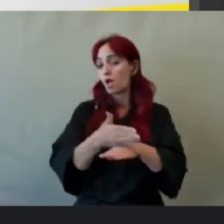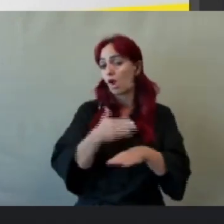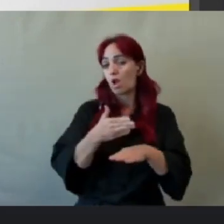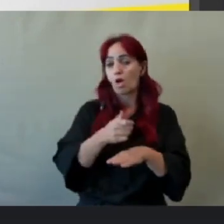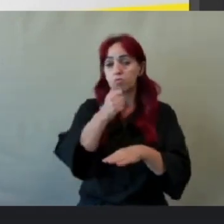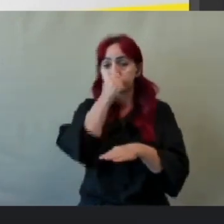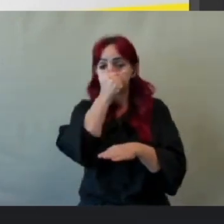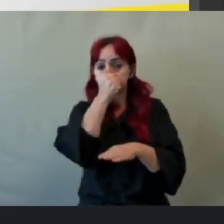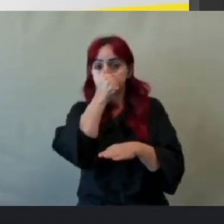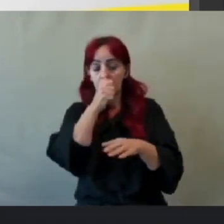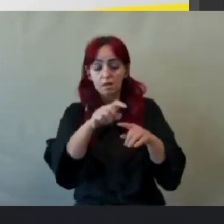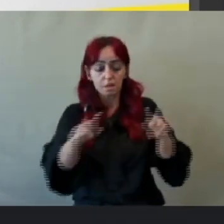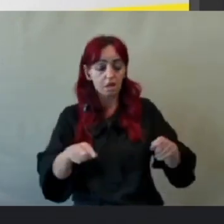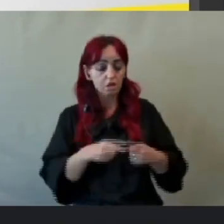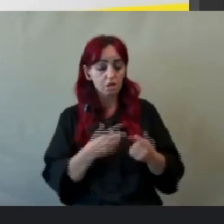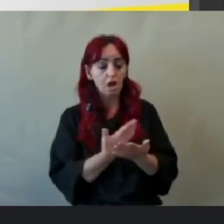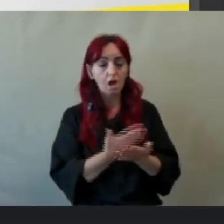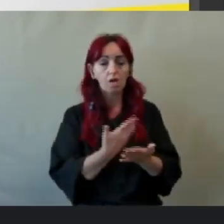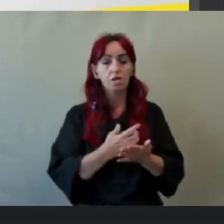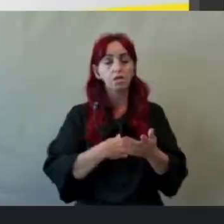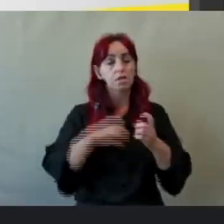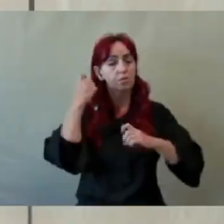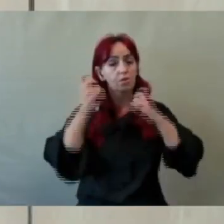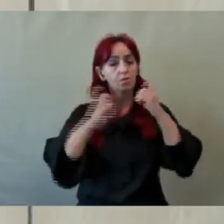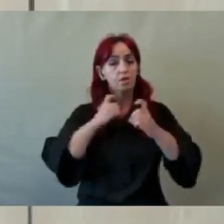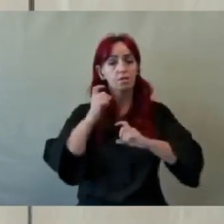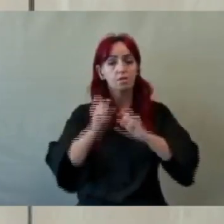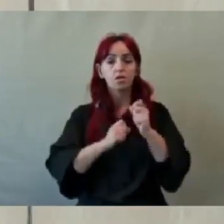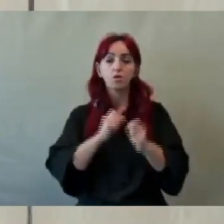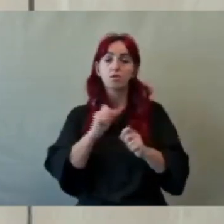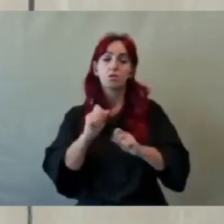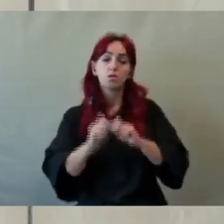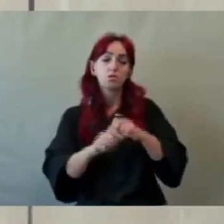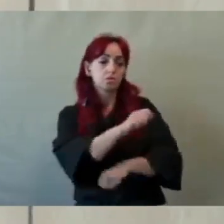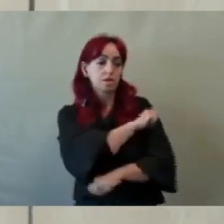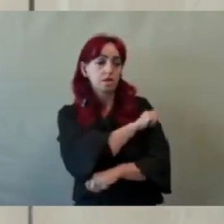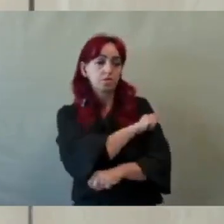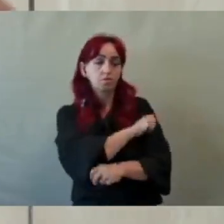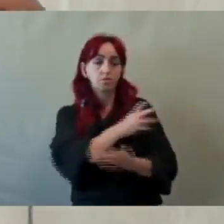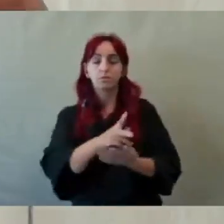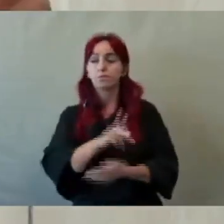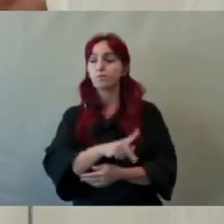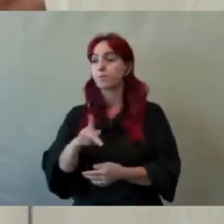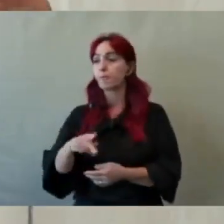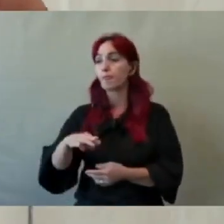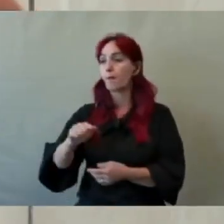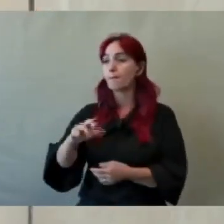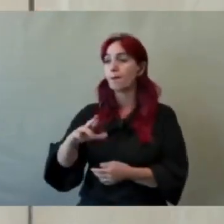preocupação justamente com esses estudantes. Essa professora Marli, ela até fez um pedido para saber